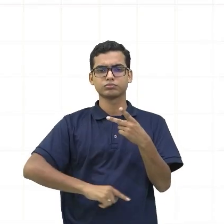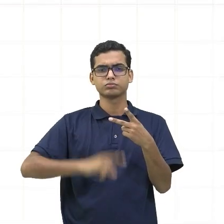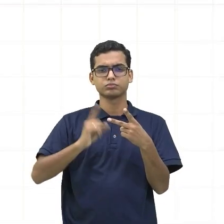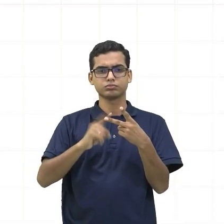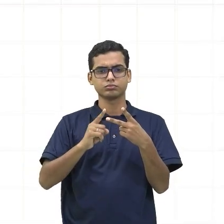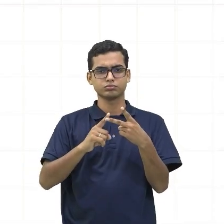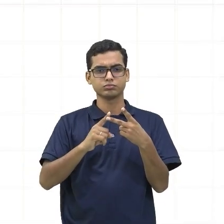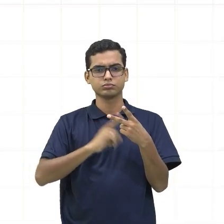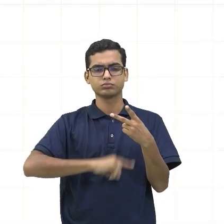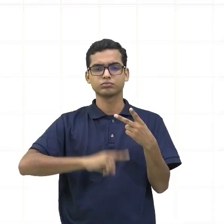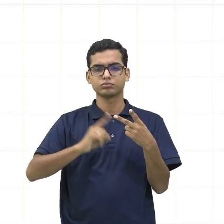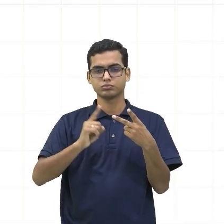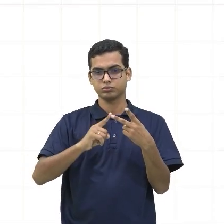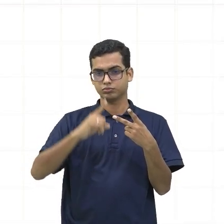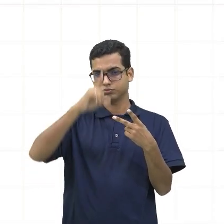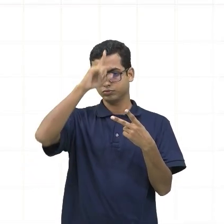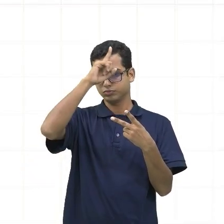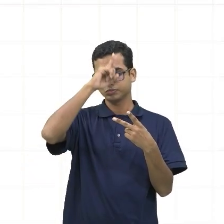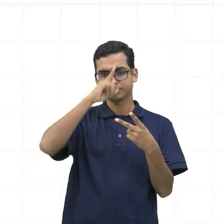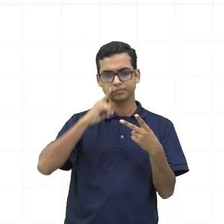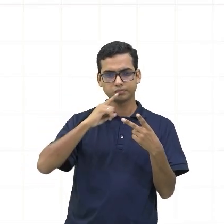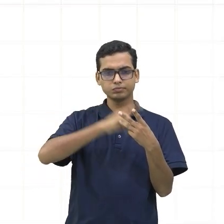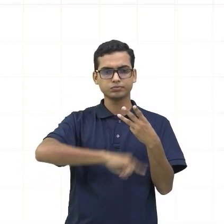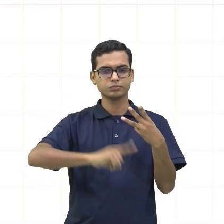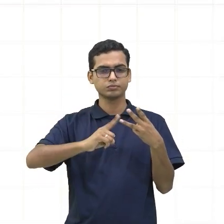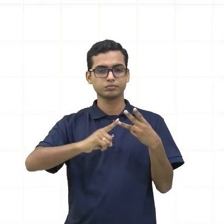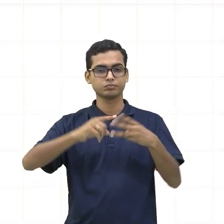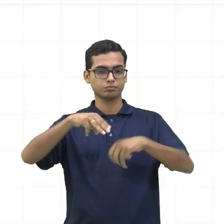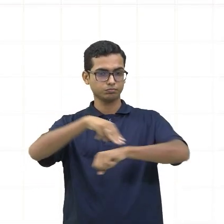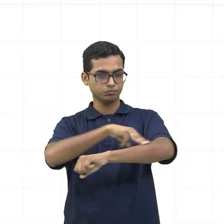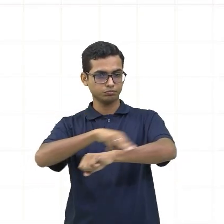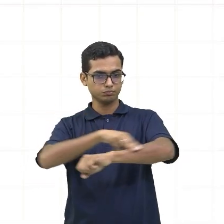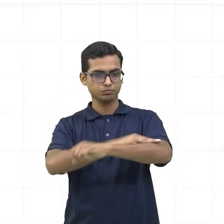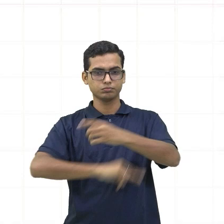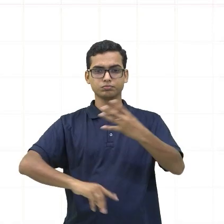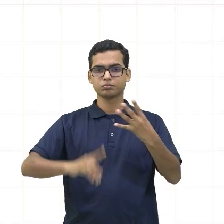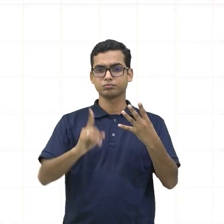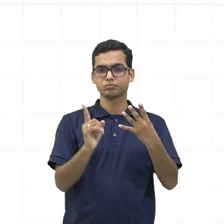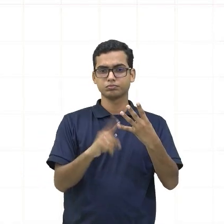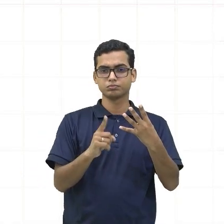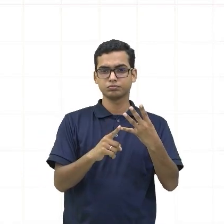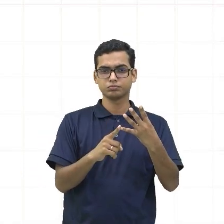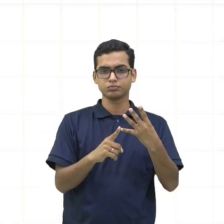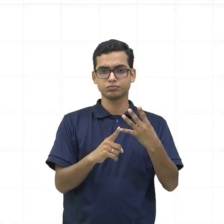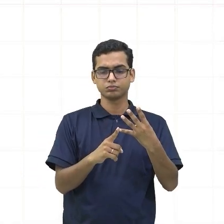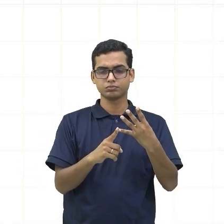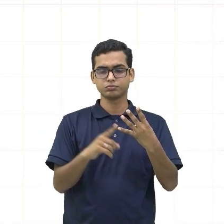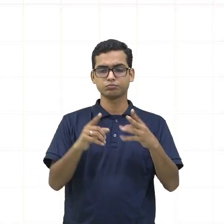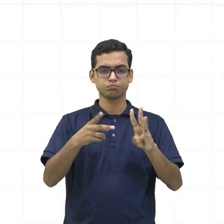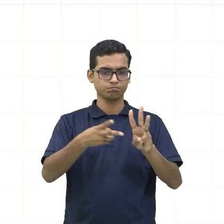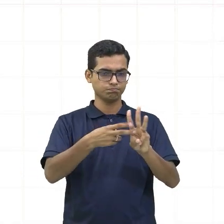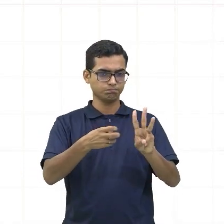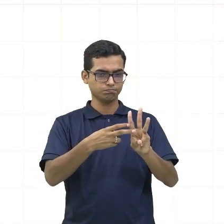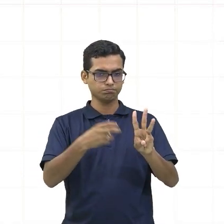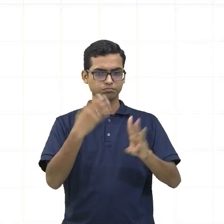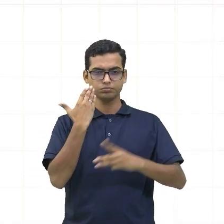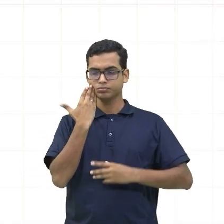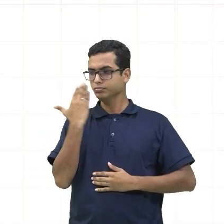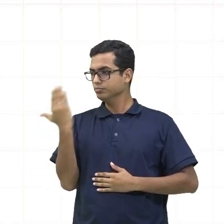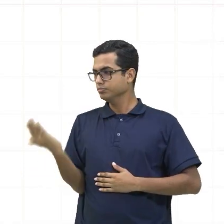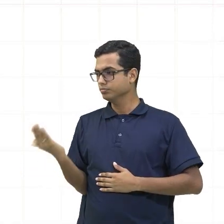população preta e a população amarela, que representa aí a menor quantidade de pessoas que